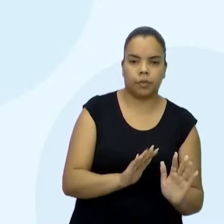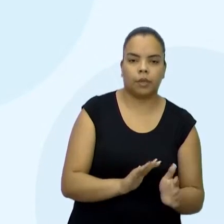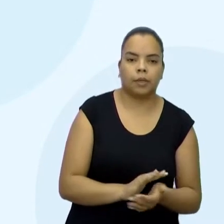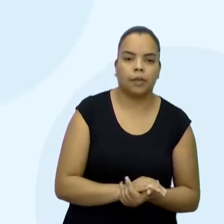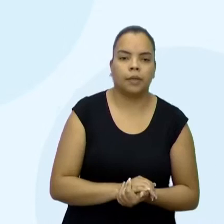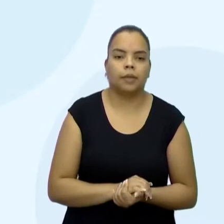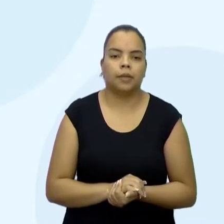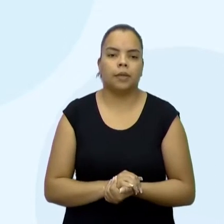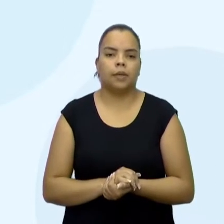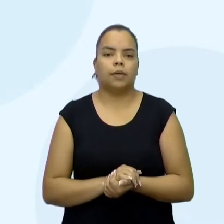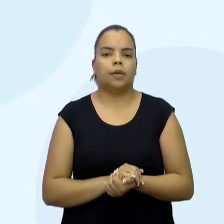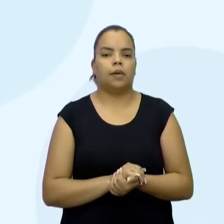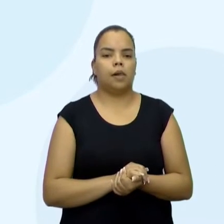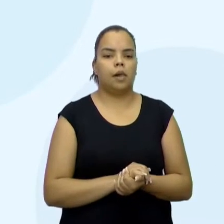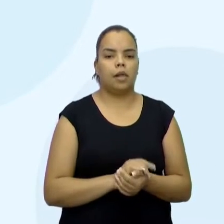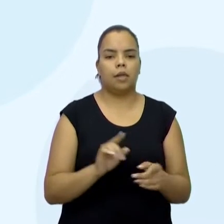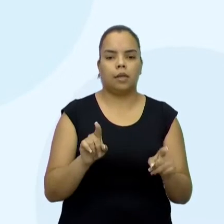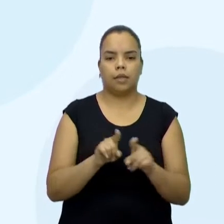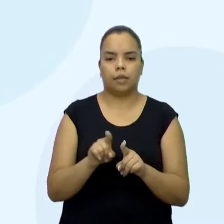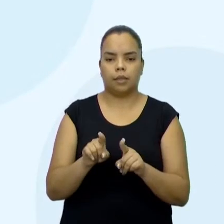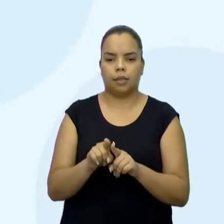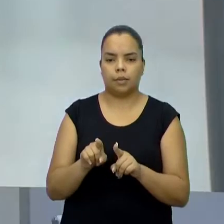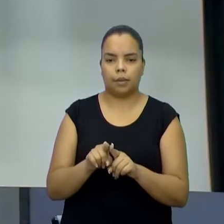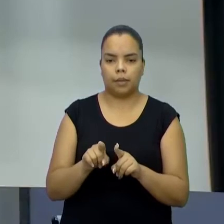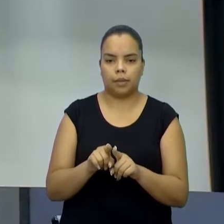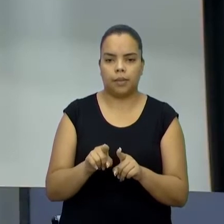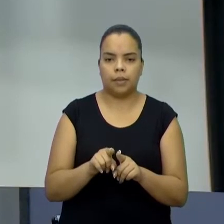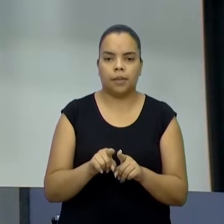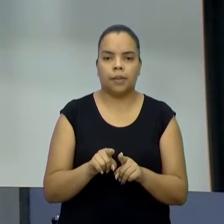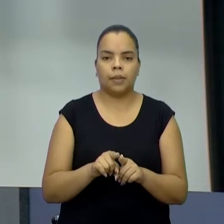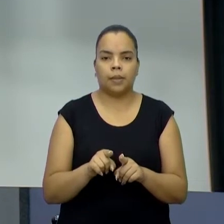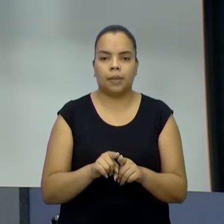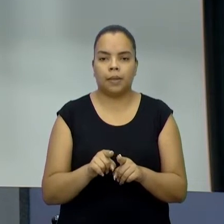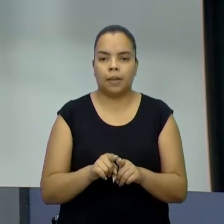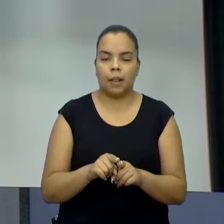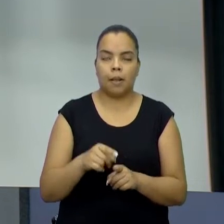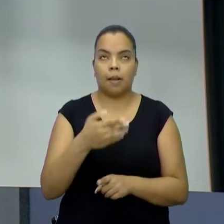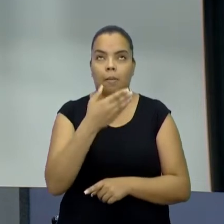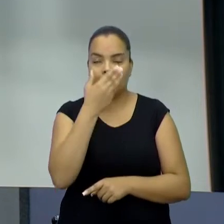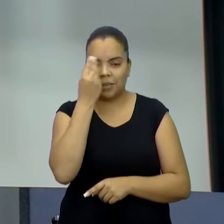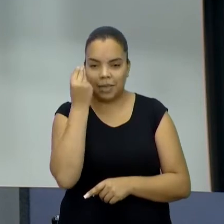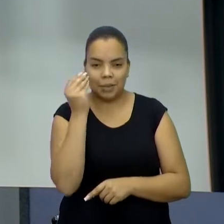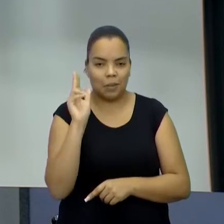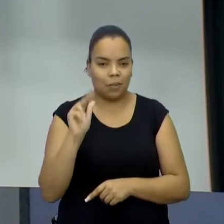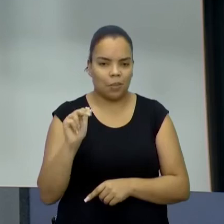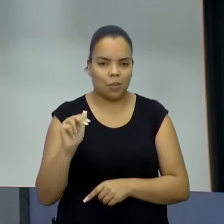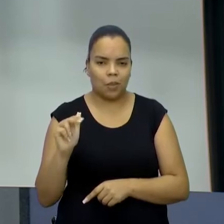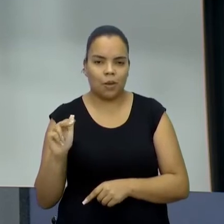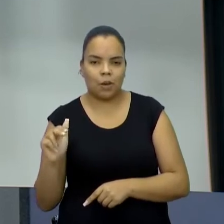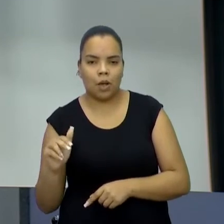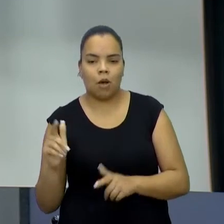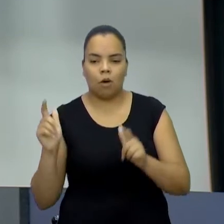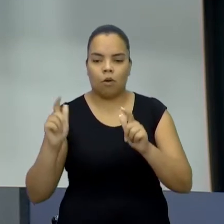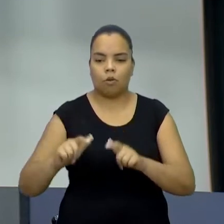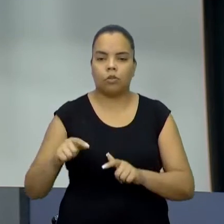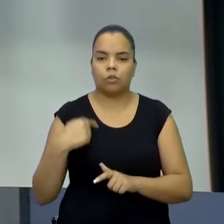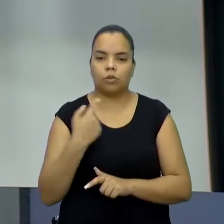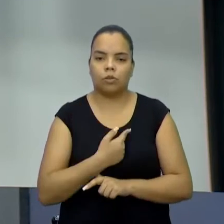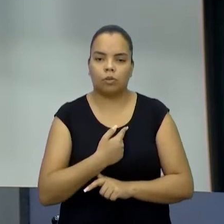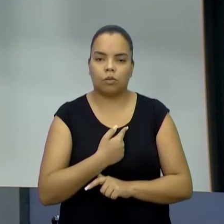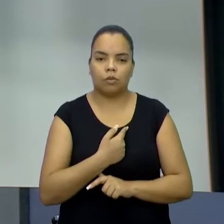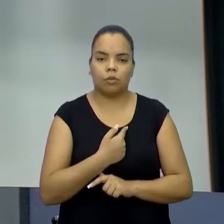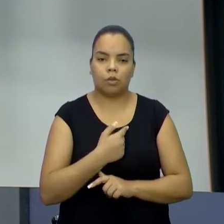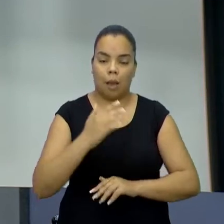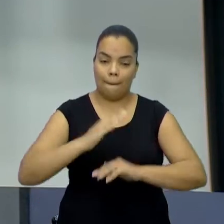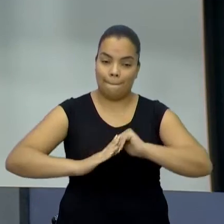de 5, momento inesquecível para nós professores aqui do Centro de Mídias, onde pudemos fazer